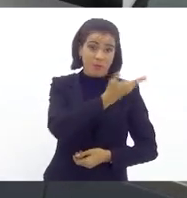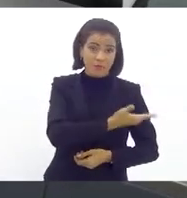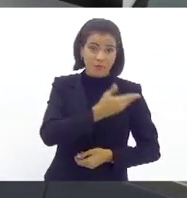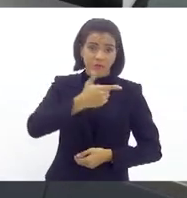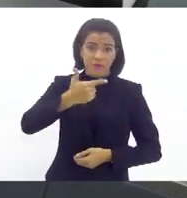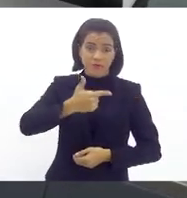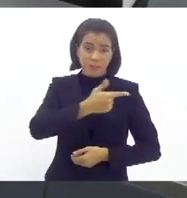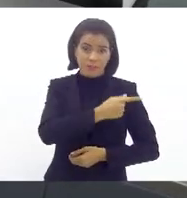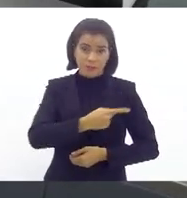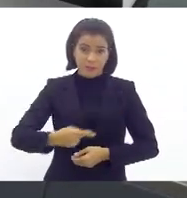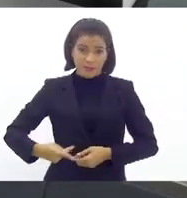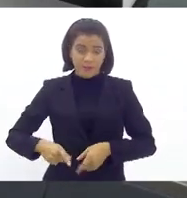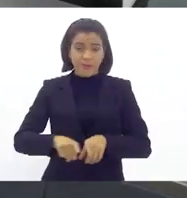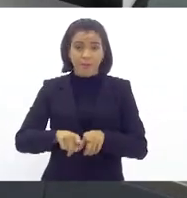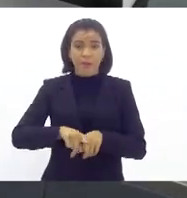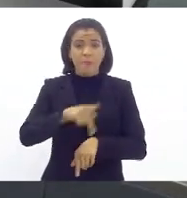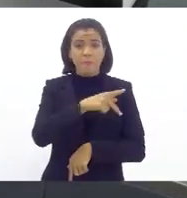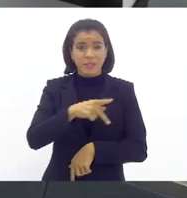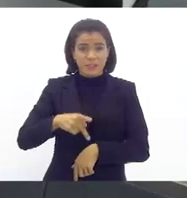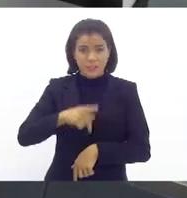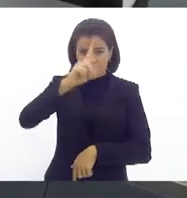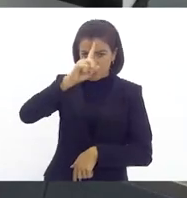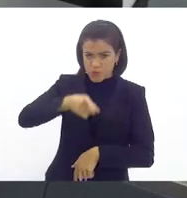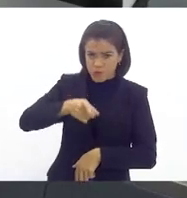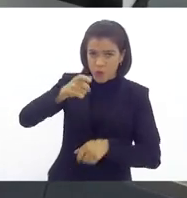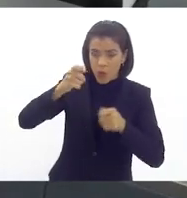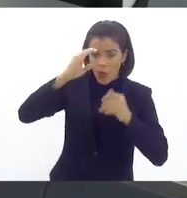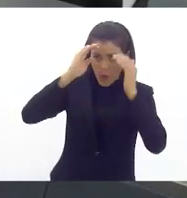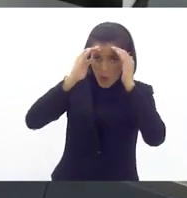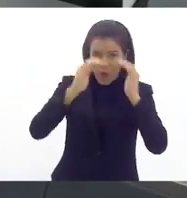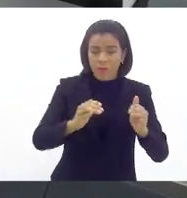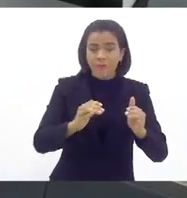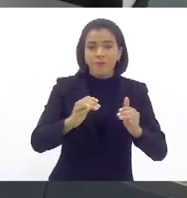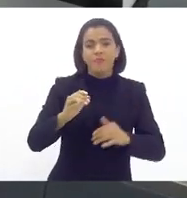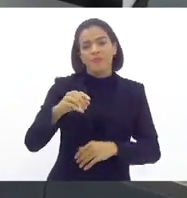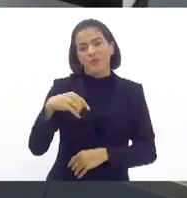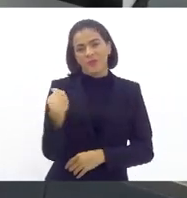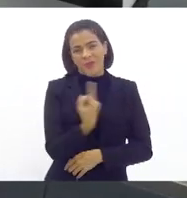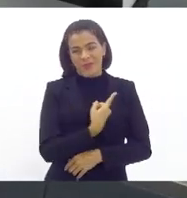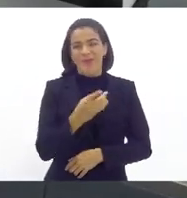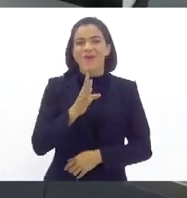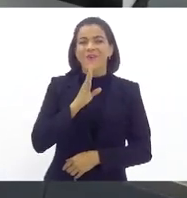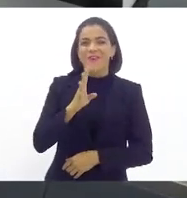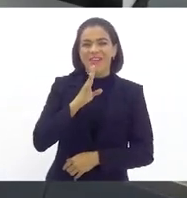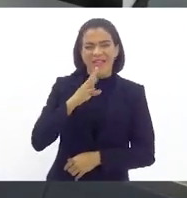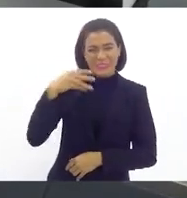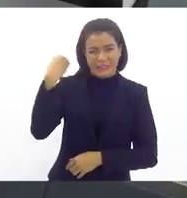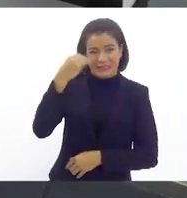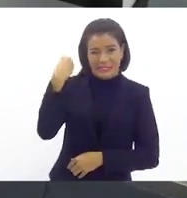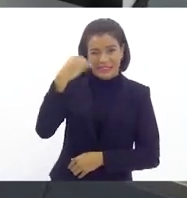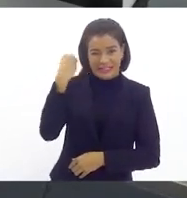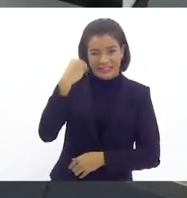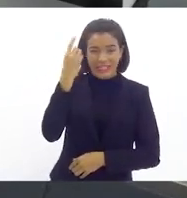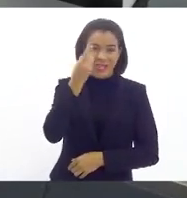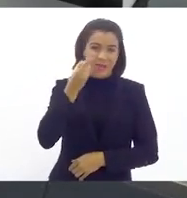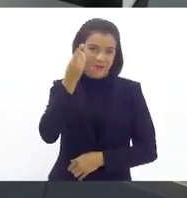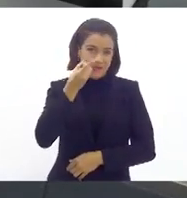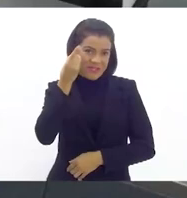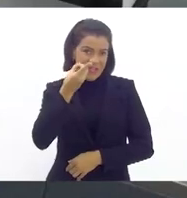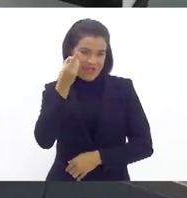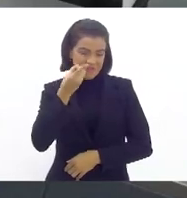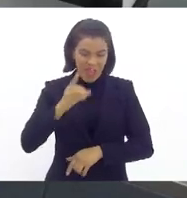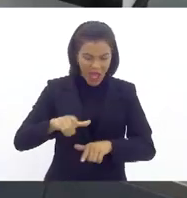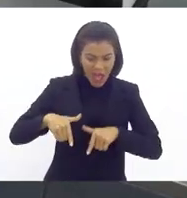e também presidente da Comissão do Cumpra-se, deputado que todo mundo já conhece, nosso decano, deputado experiente,